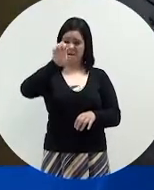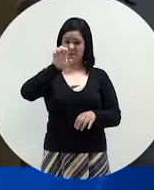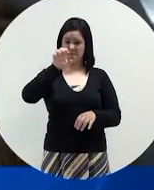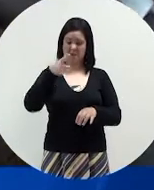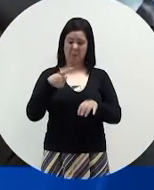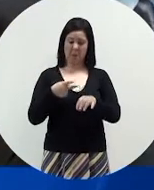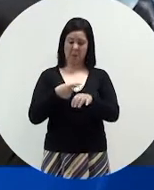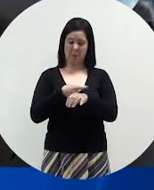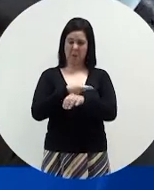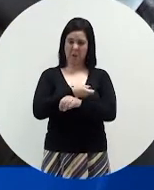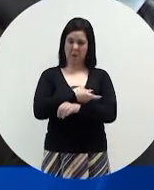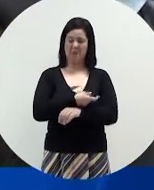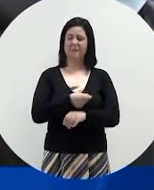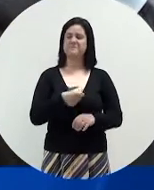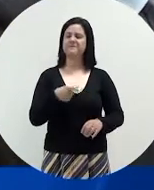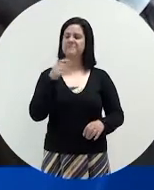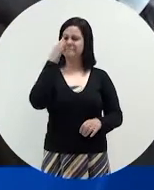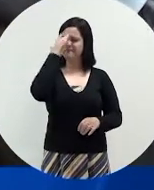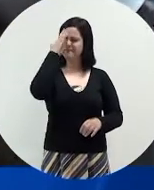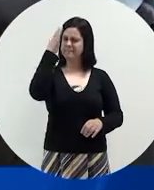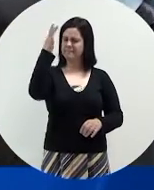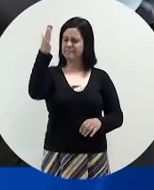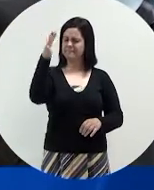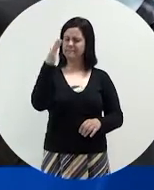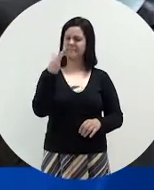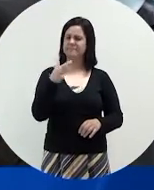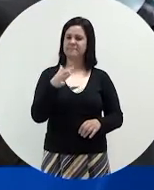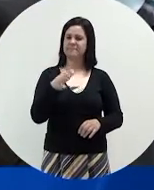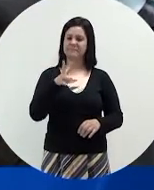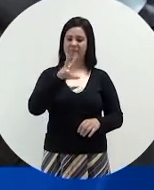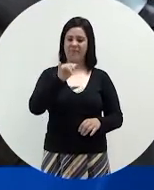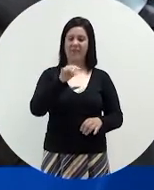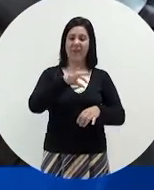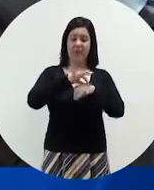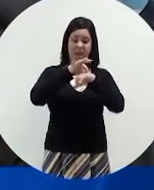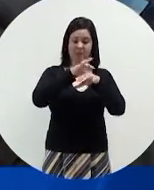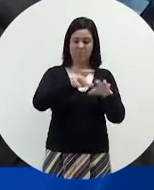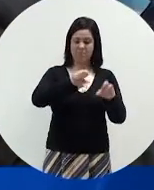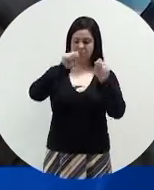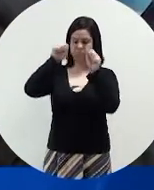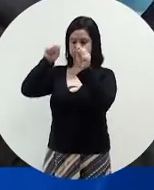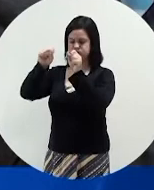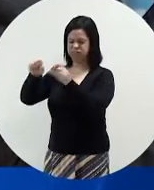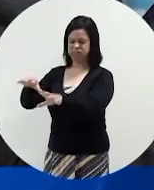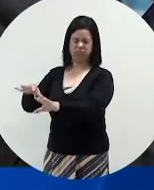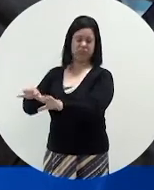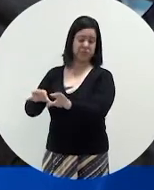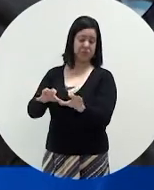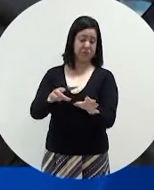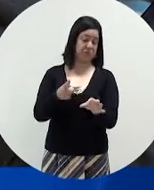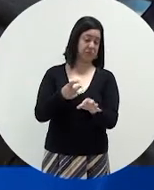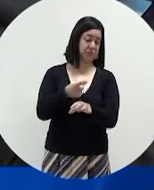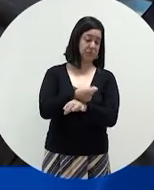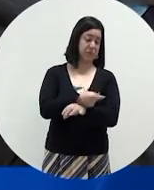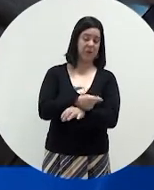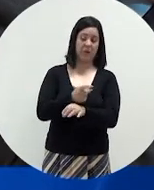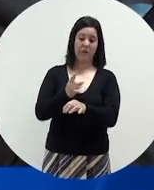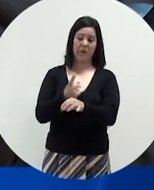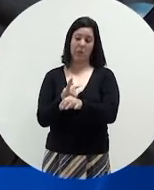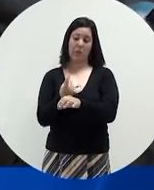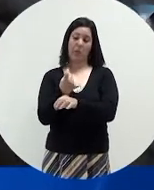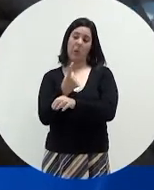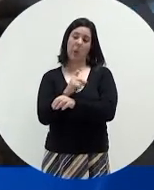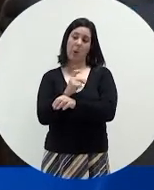tá? Então você imagina aquilo, parece uma minhoca branca, feia, nojenta para chuchu, né? Aquilo é um verme, não